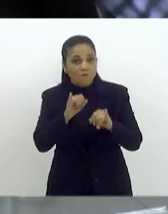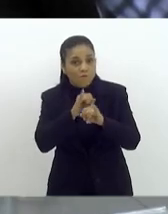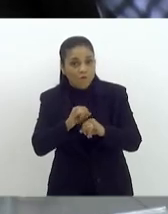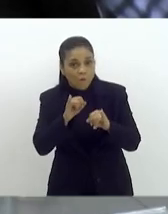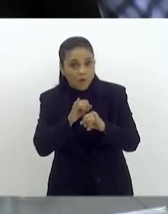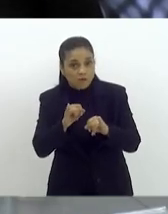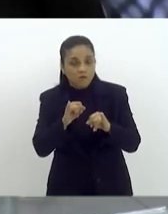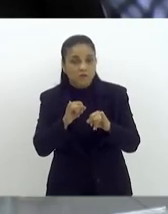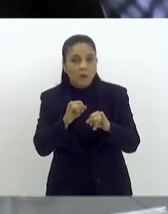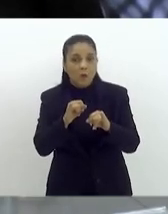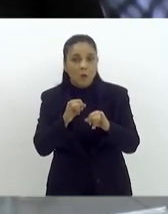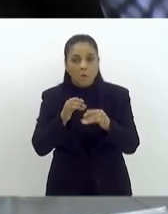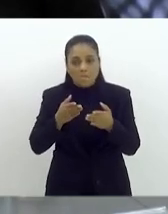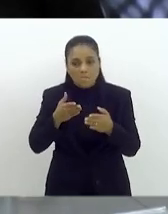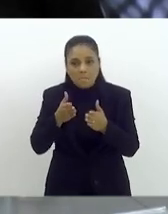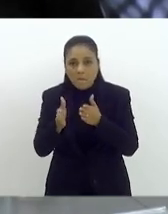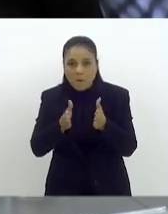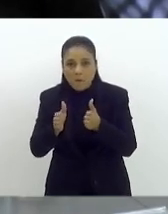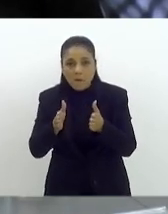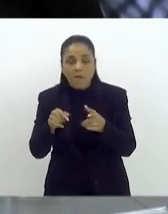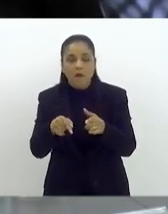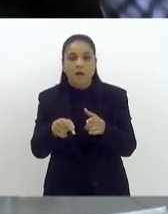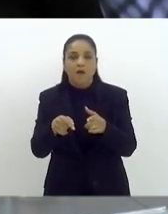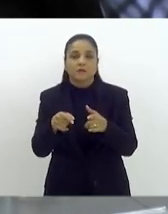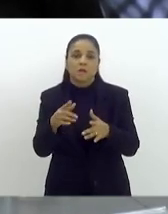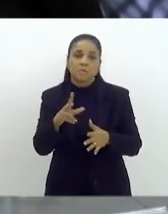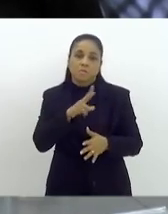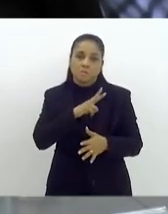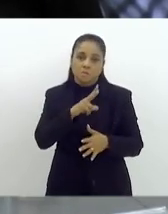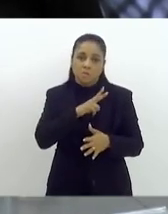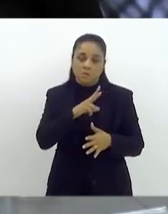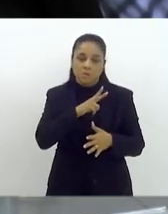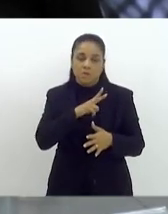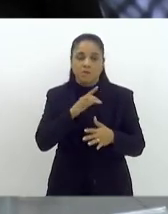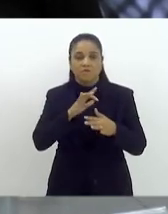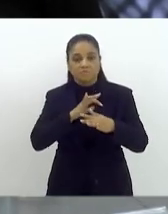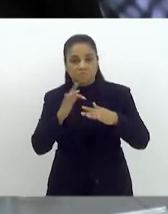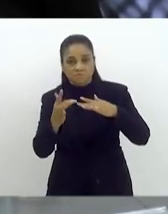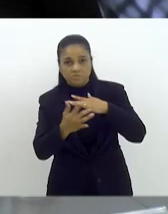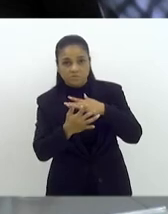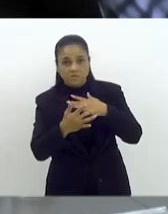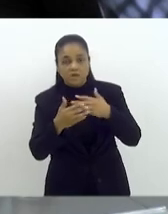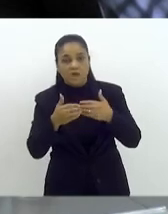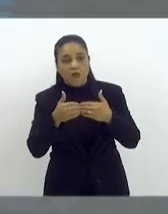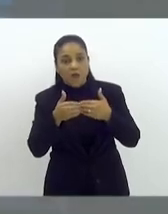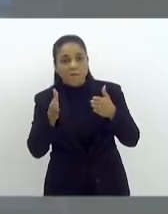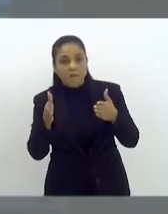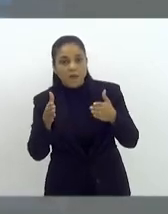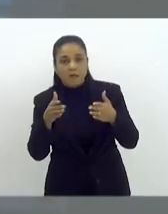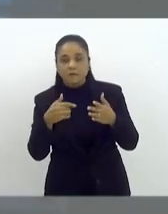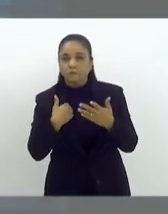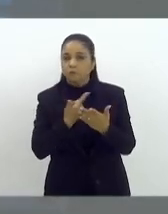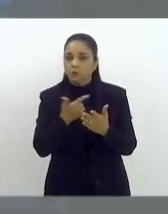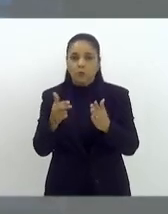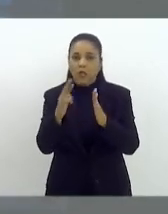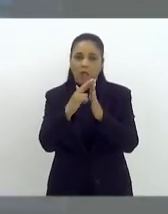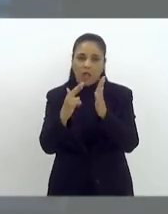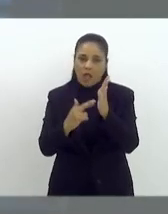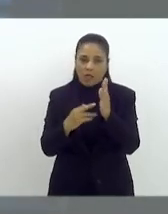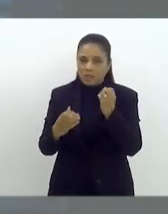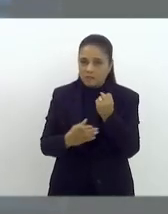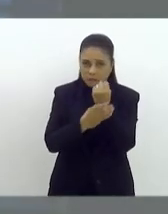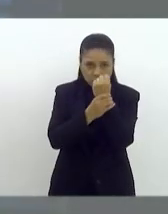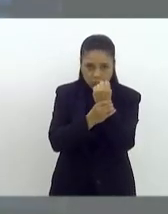pessoais das pessoas nessas Fontes que por vezes são fontes abertas são fontes sem muitos critérios de segurança